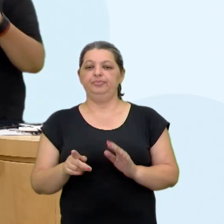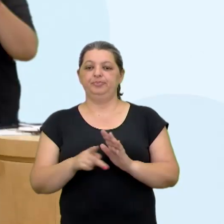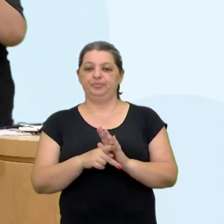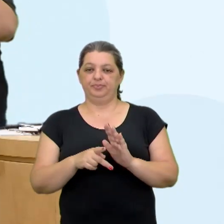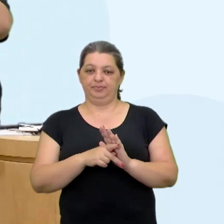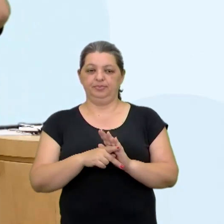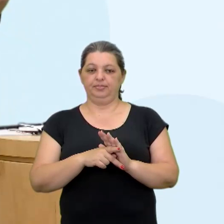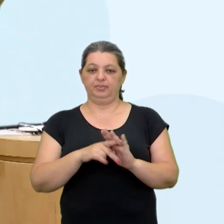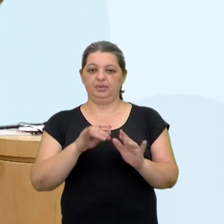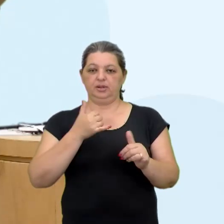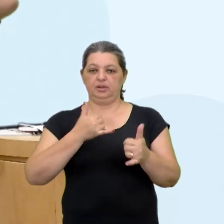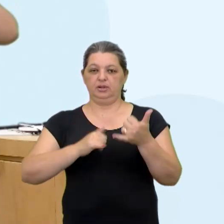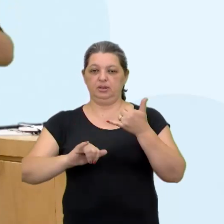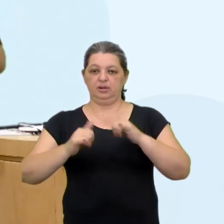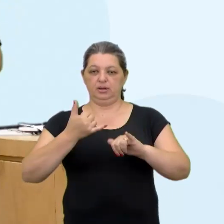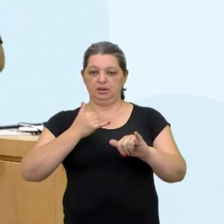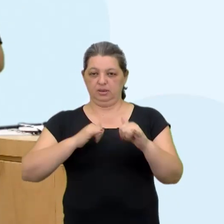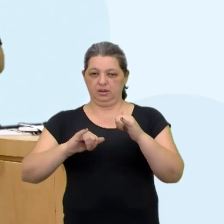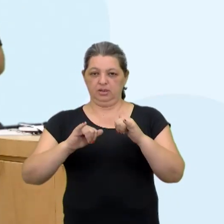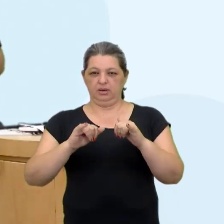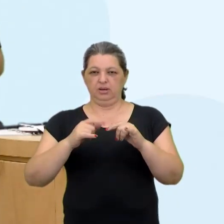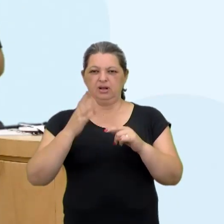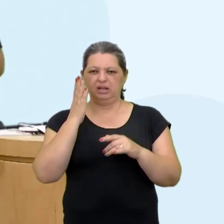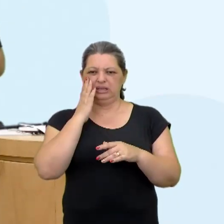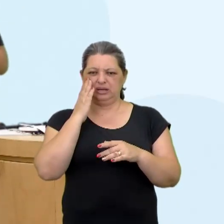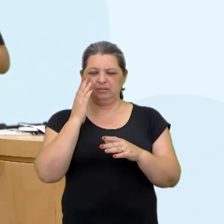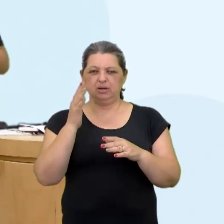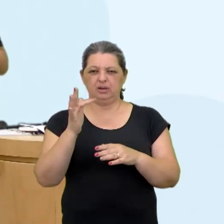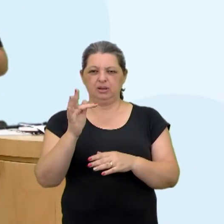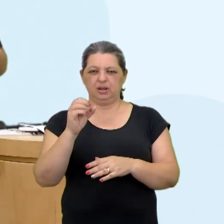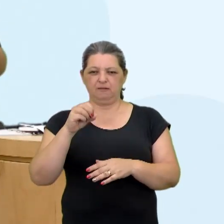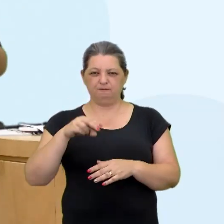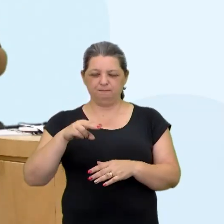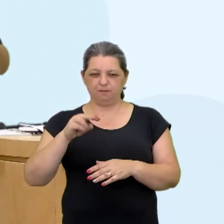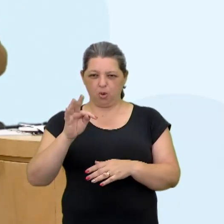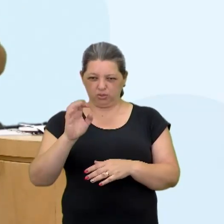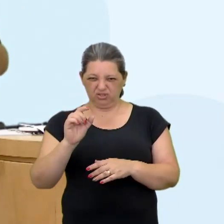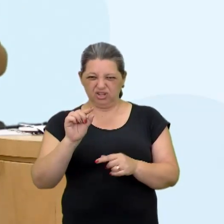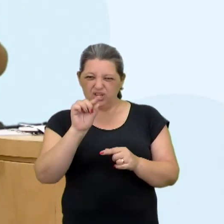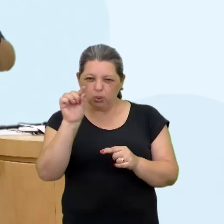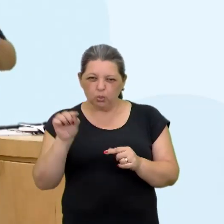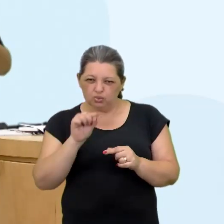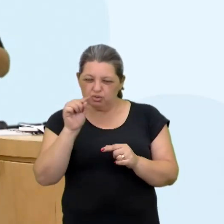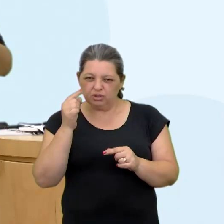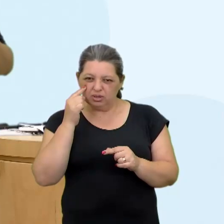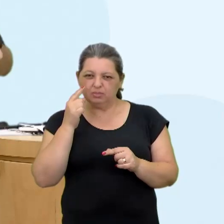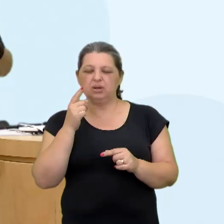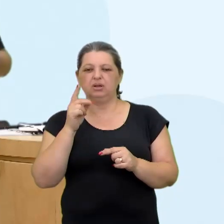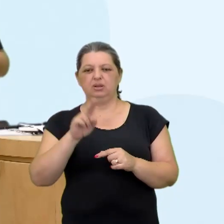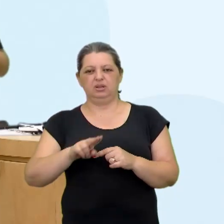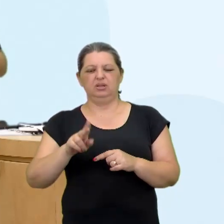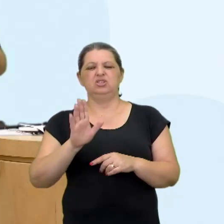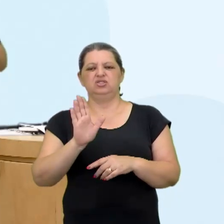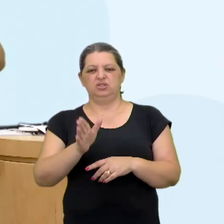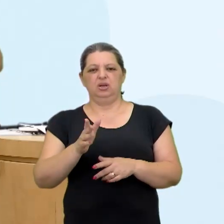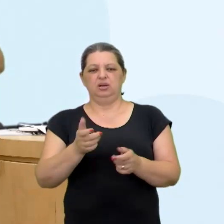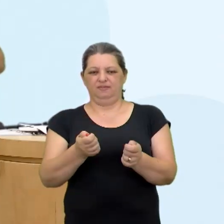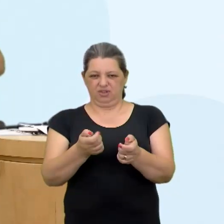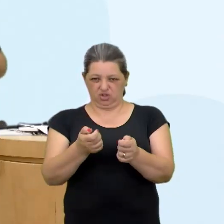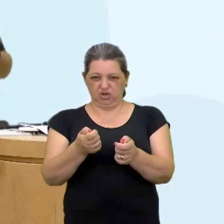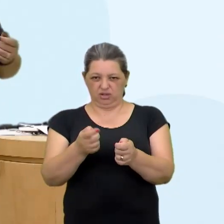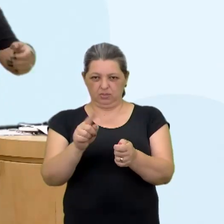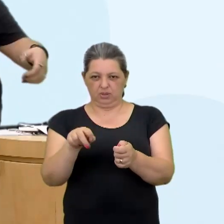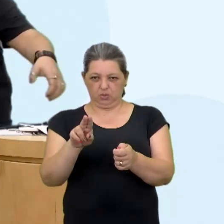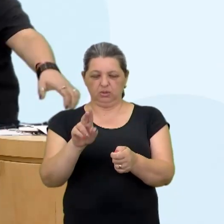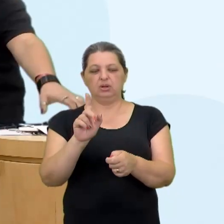de força. Sabe aqueles entrada de fonte redondinha que a gente está acostumado aí com videogame, com essas coisas? É